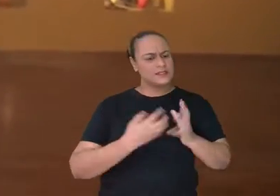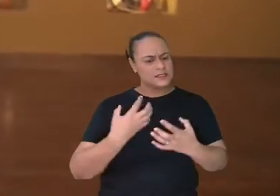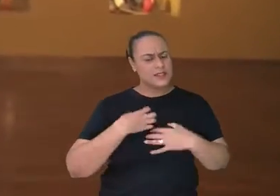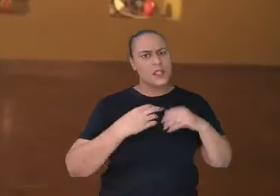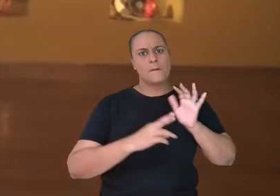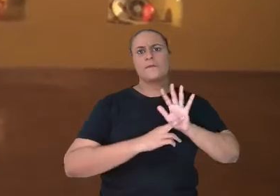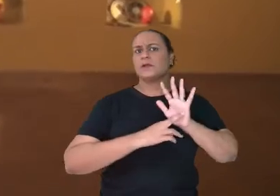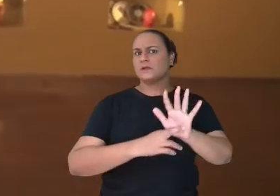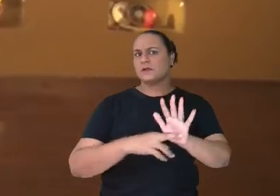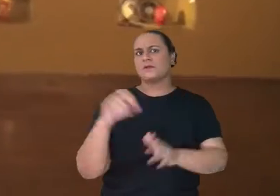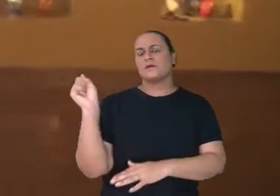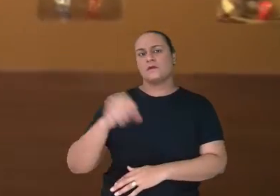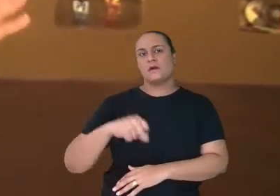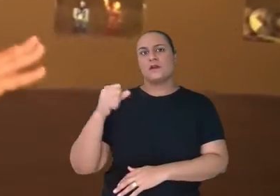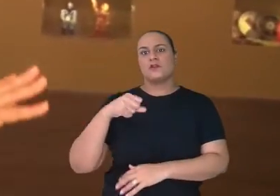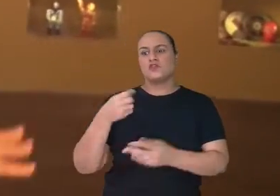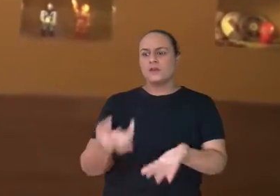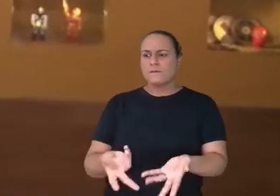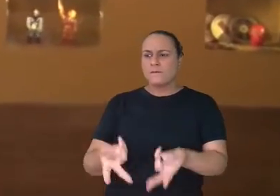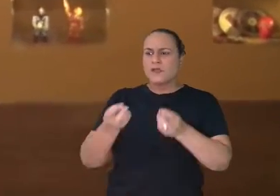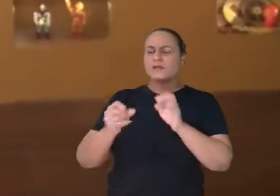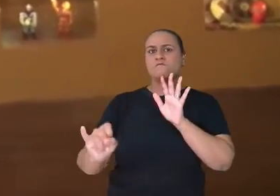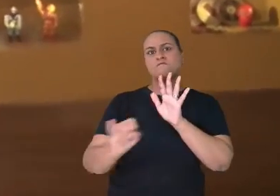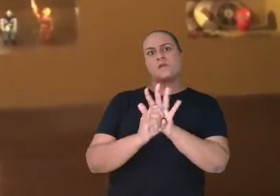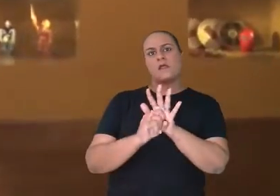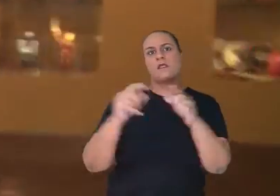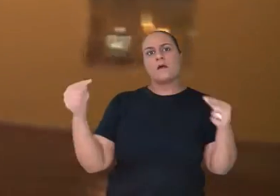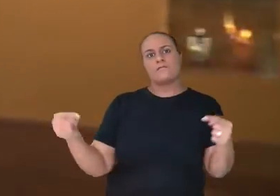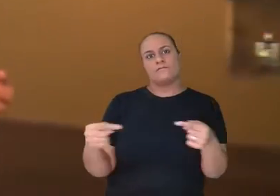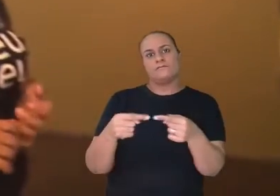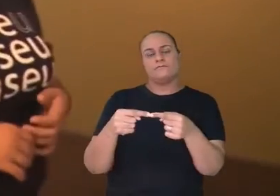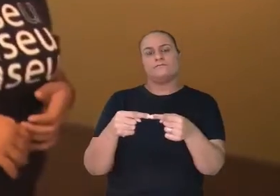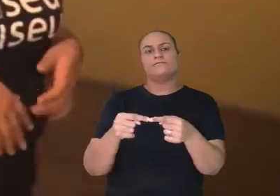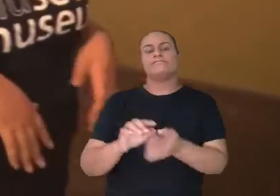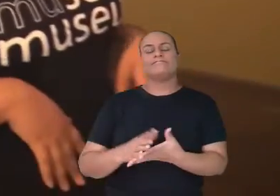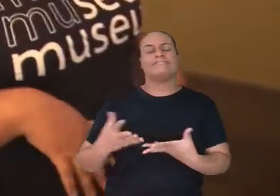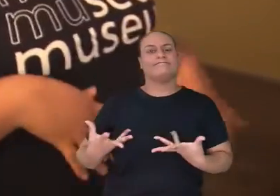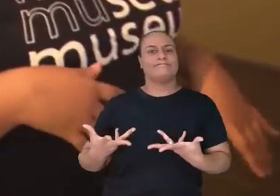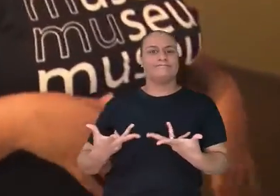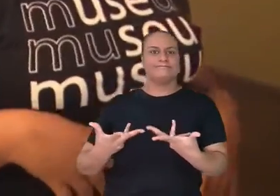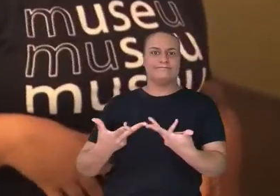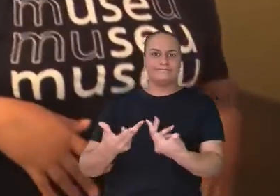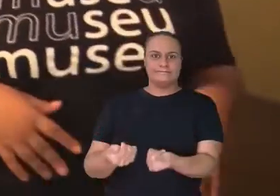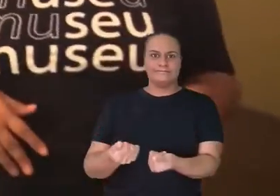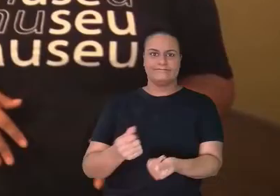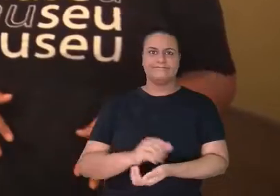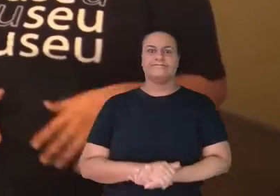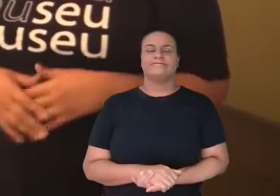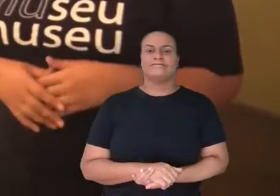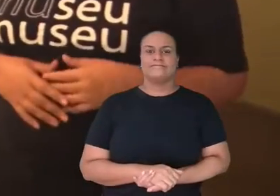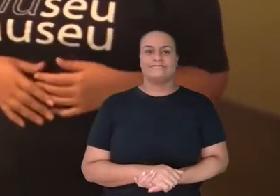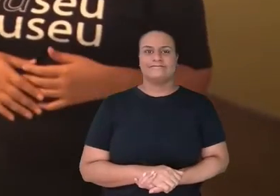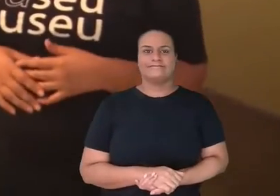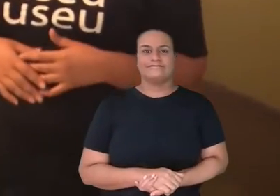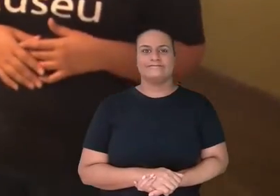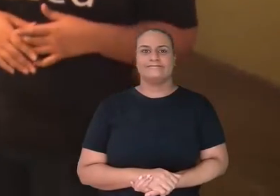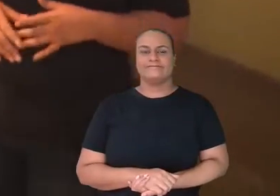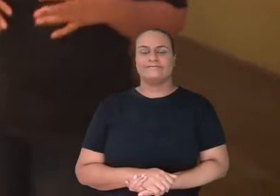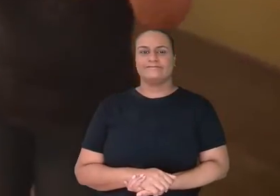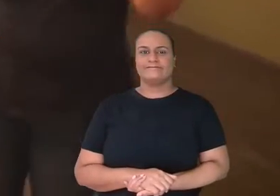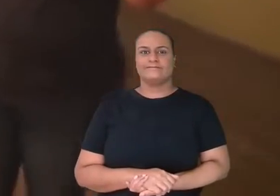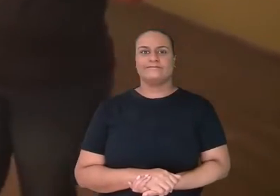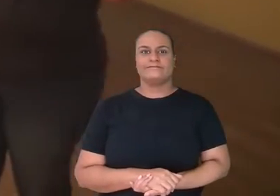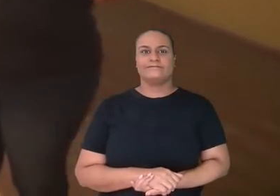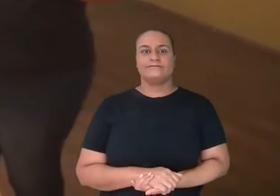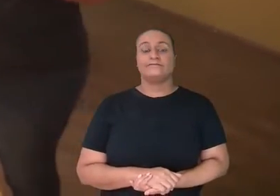gente vê a nossa identidade aqui. Eu acho que é maravilhoso estar aqui nesse lugar, é um privilégio.